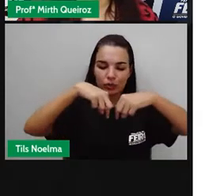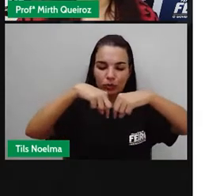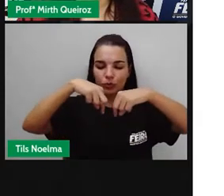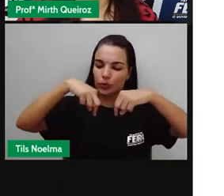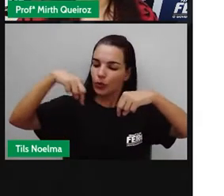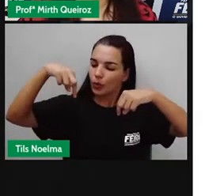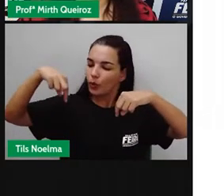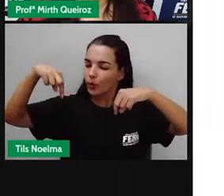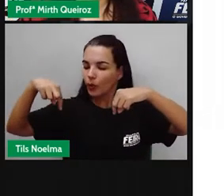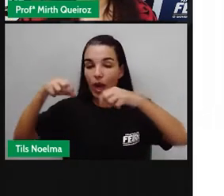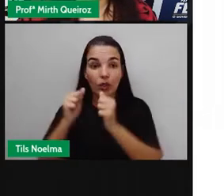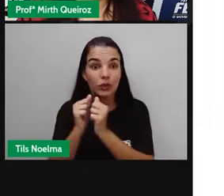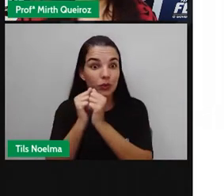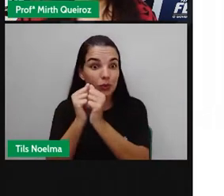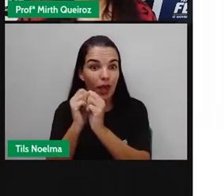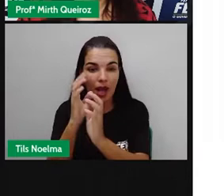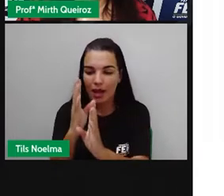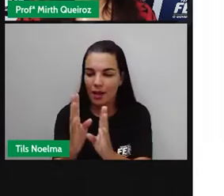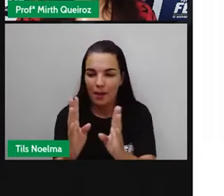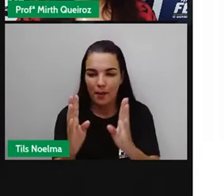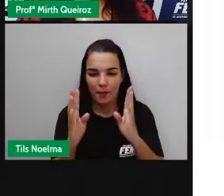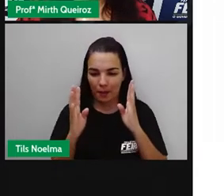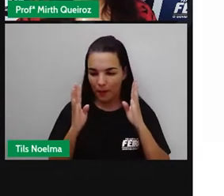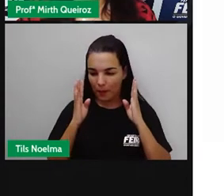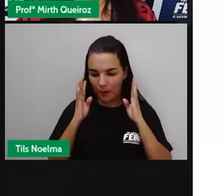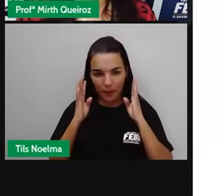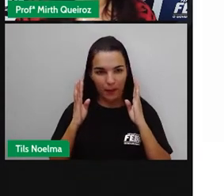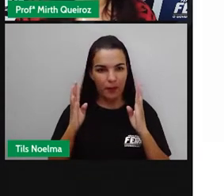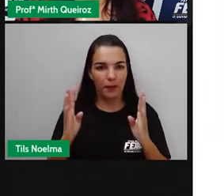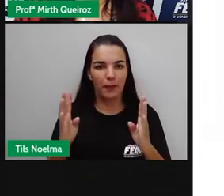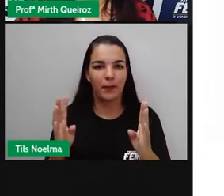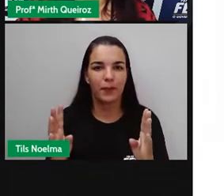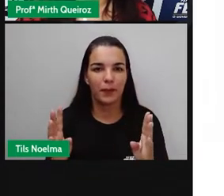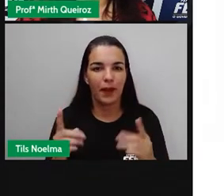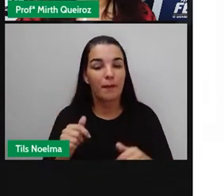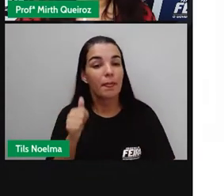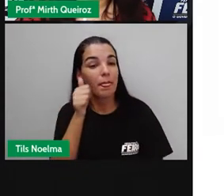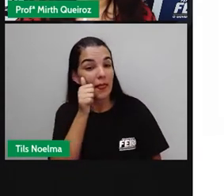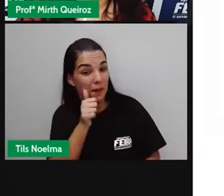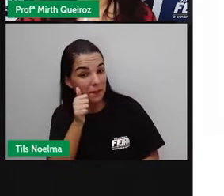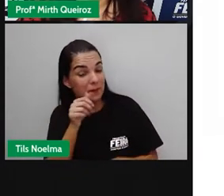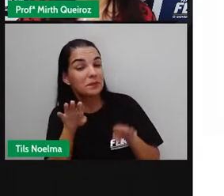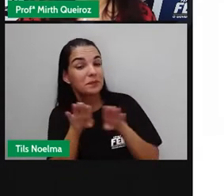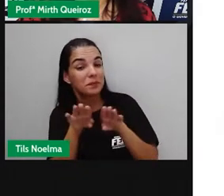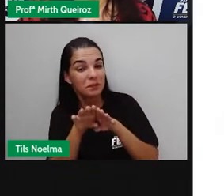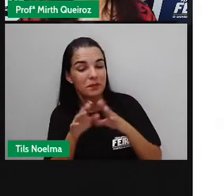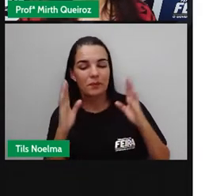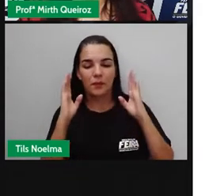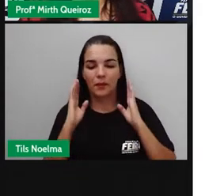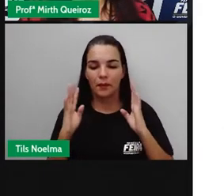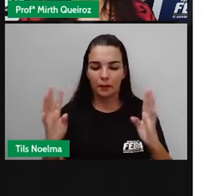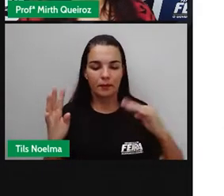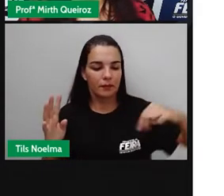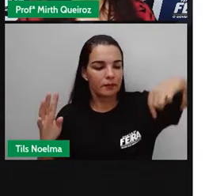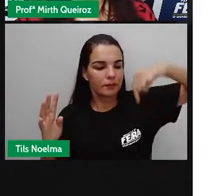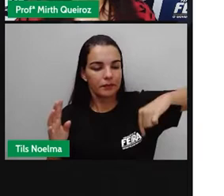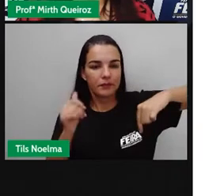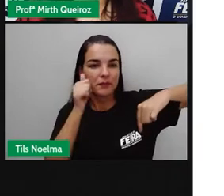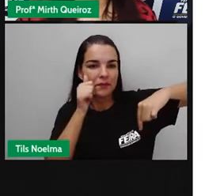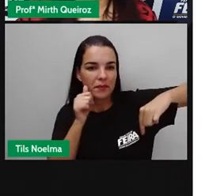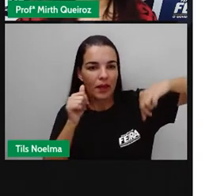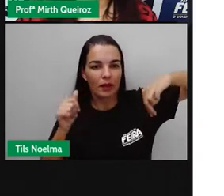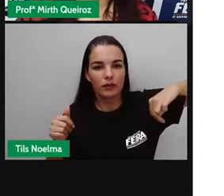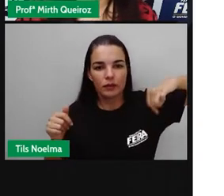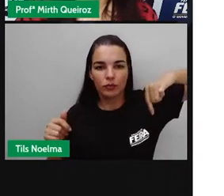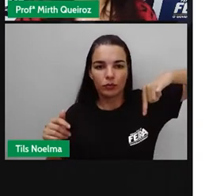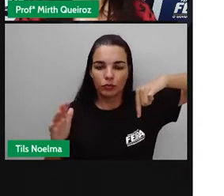aí todos juntos aos seus lugares, caminhando aí de costas. As damas também, elas cumprimentam os cavalheiros, né? Da